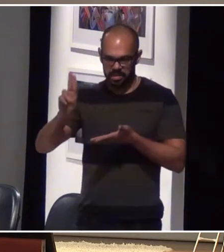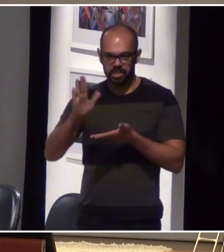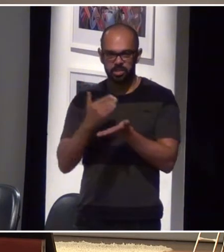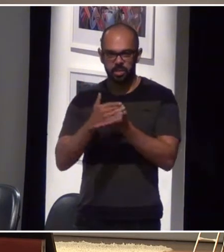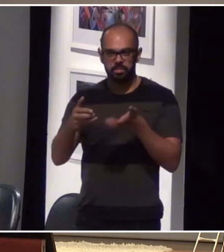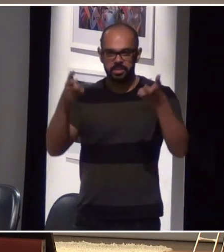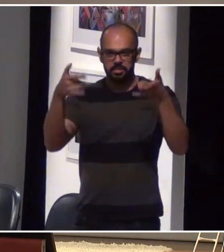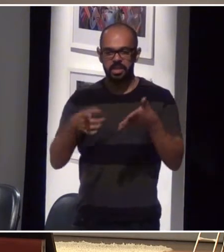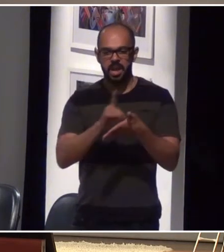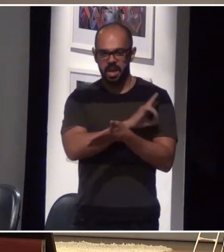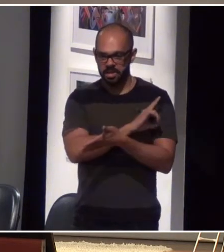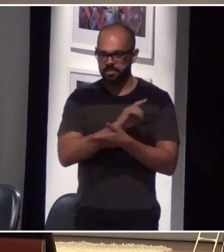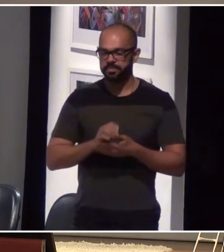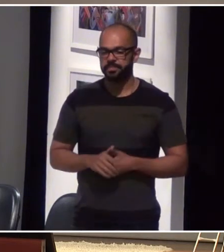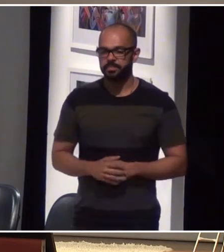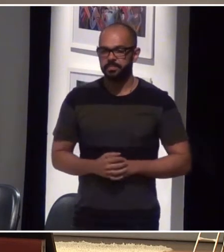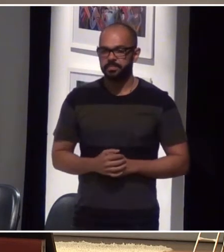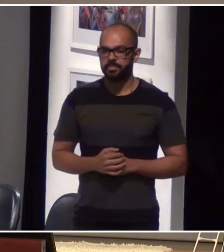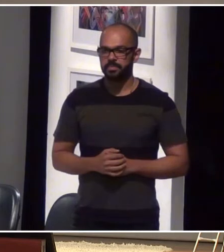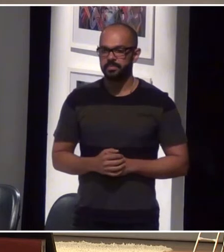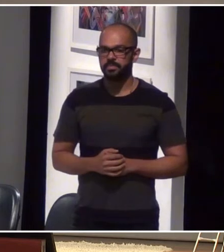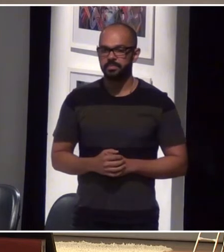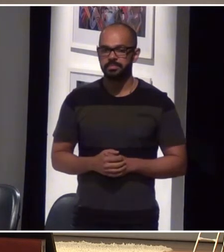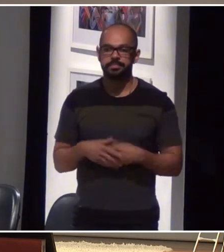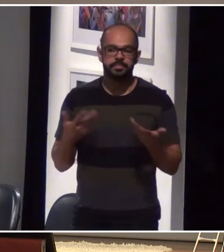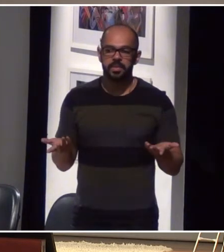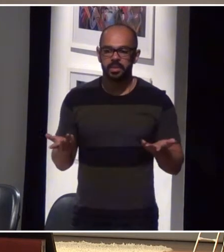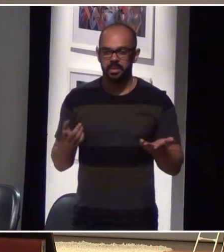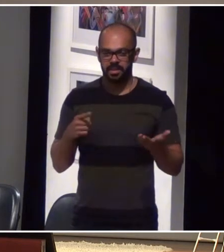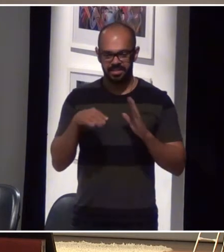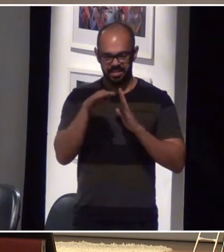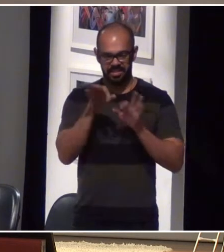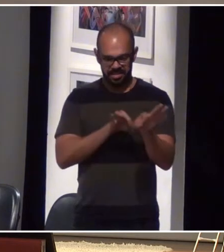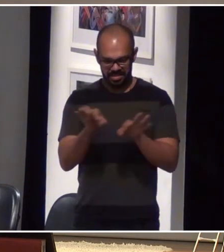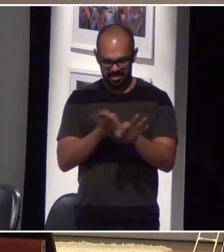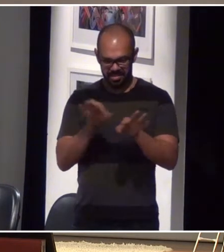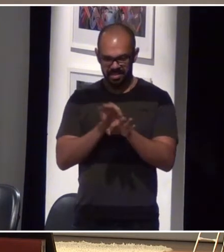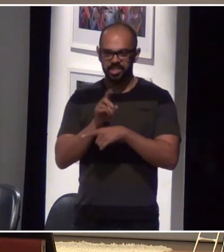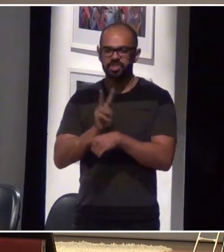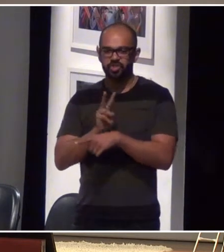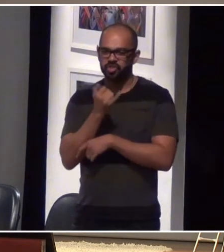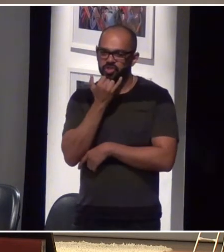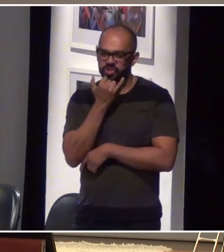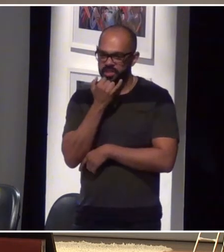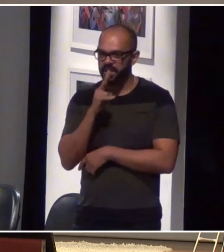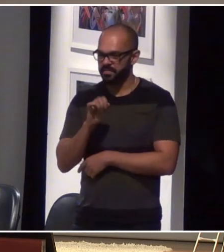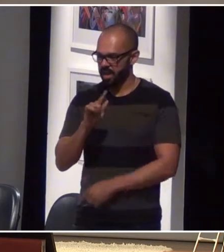eu já comecei a falar agora um pouco para vocês. Mas esses programas de reservas de vaga,